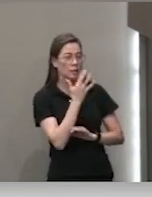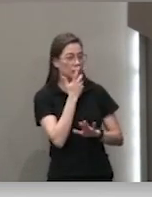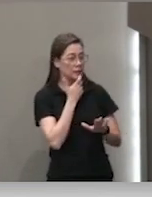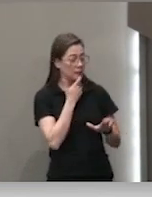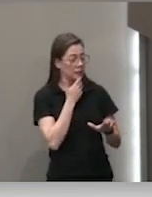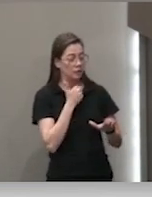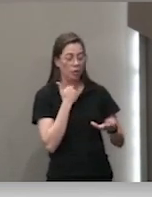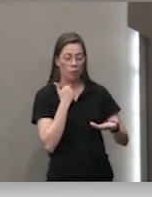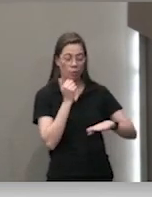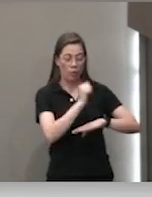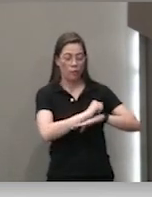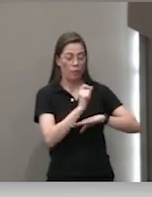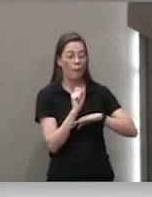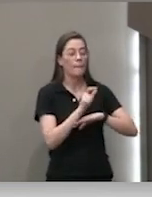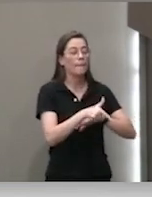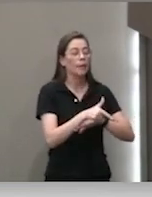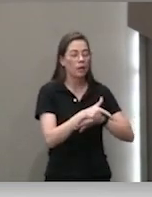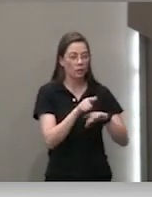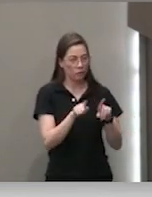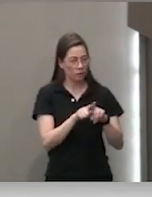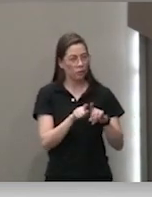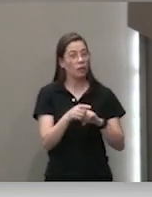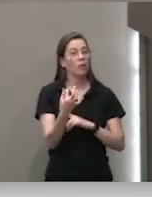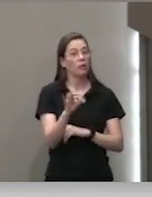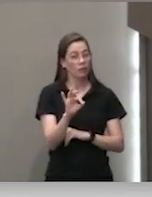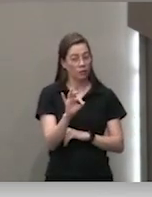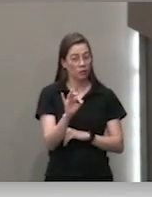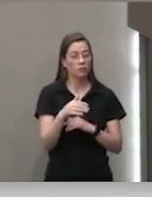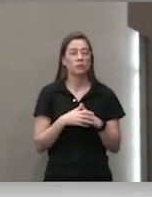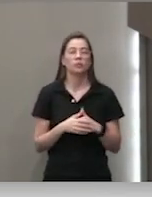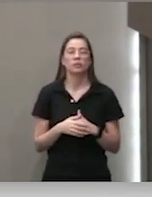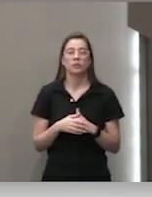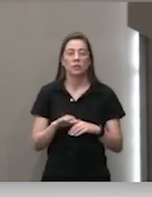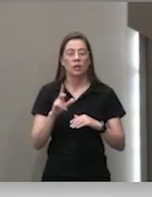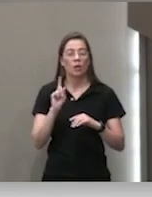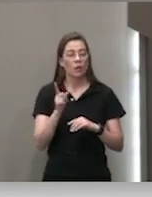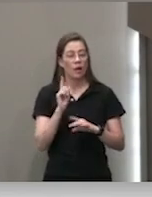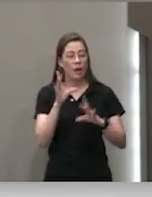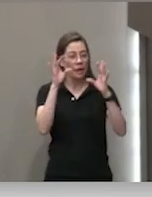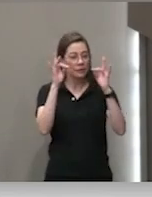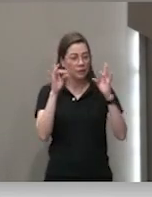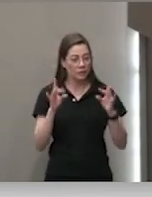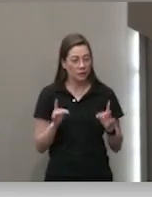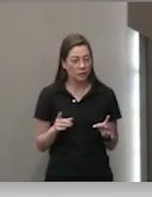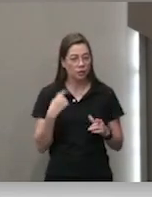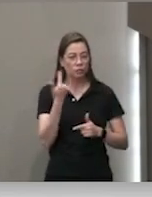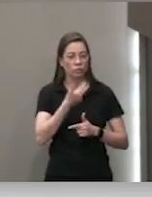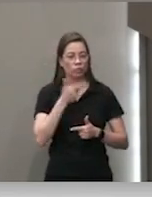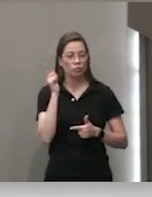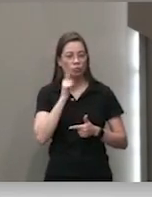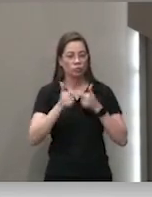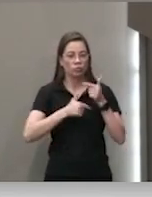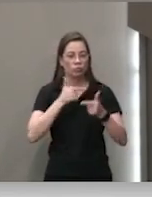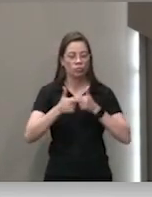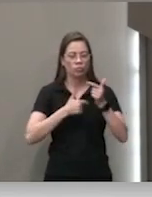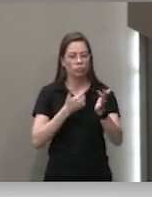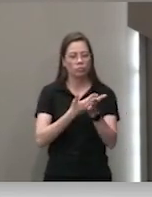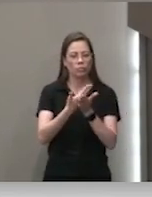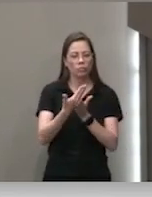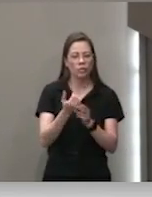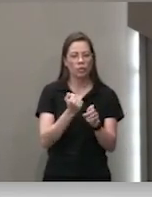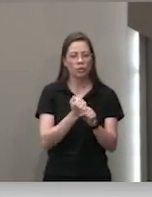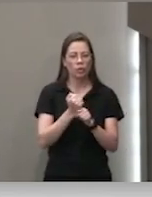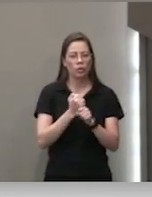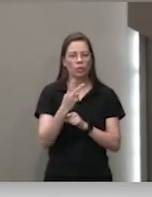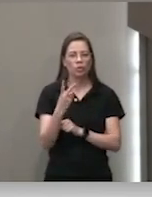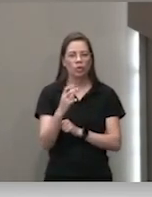lixo na janela do carro, ela imediatamente vai te corrigir, vereador Rufo. Então, são pequenos detalhes que a gente trabalhou, e muito, desde 2013,